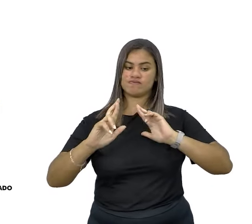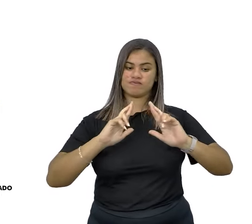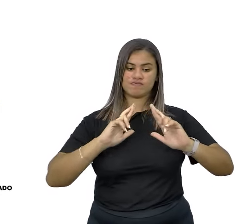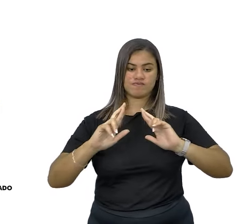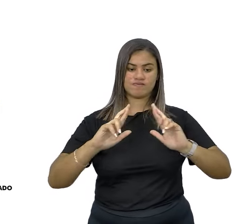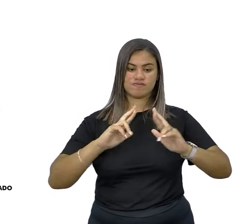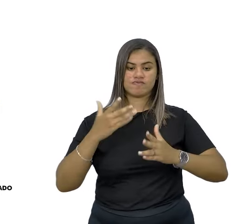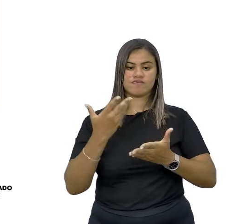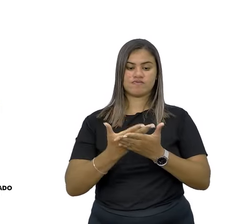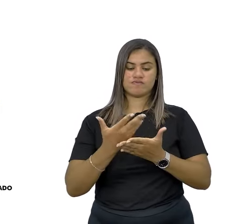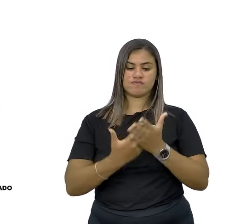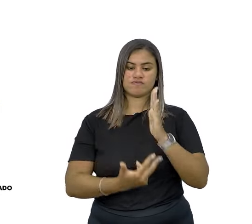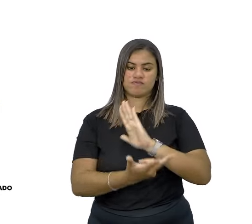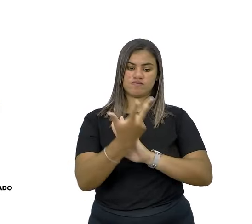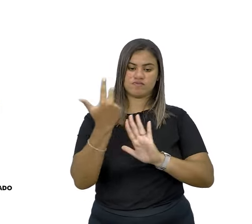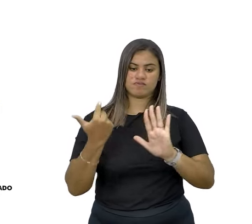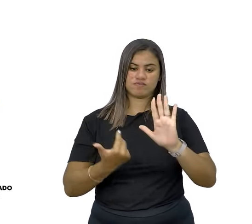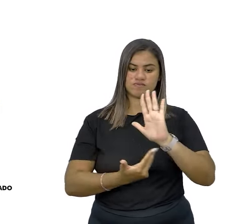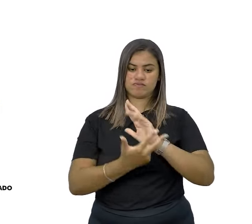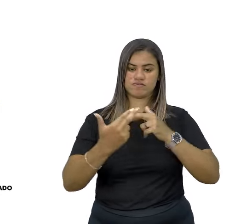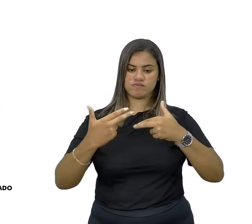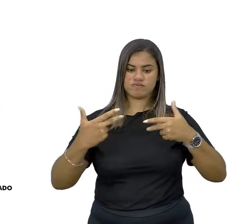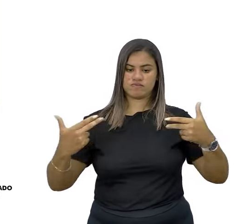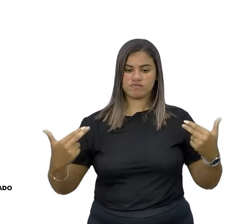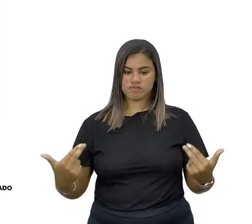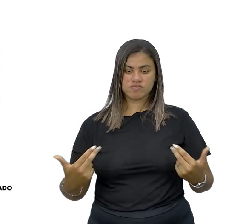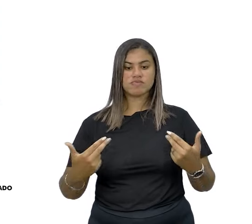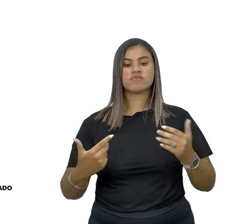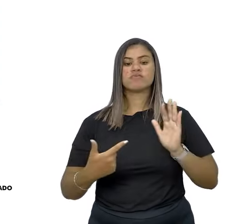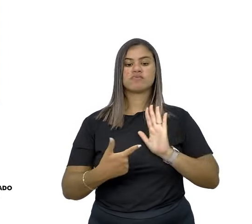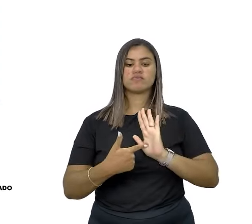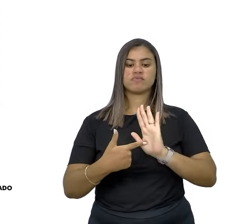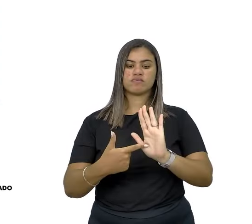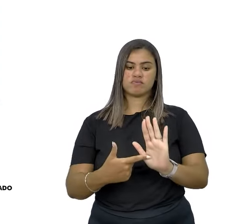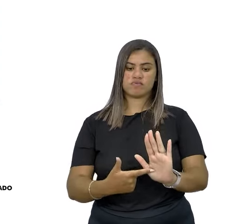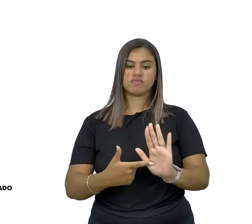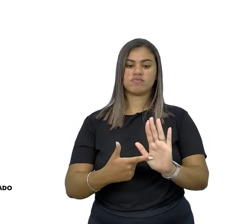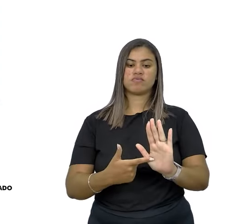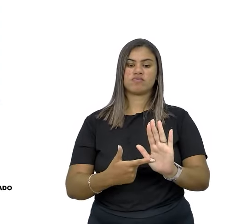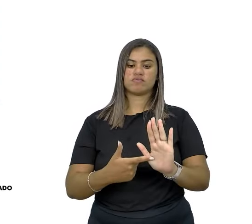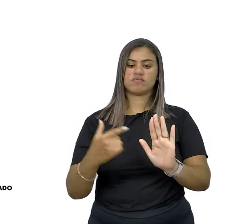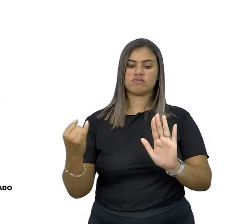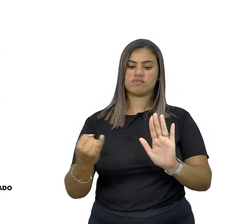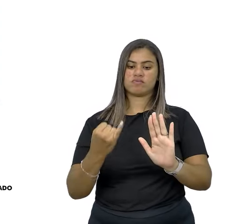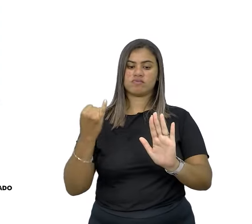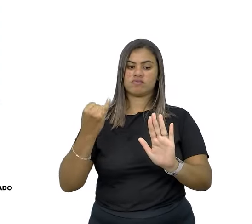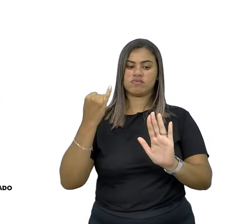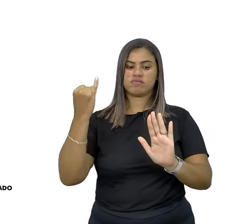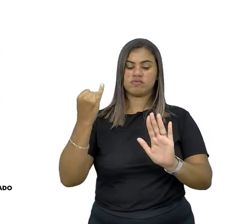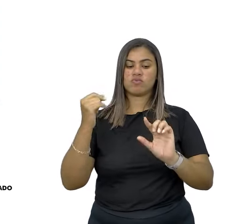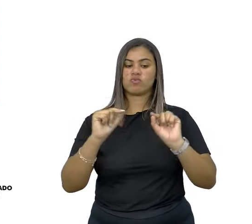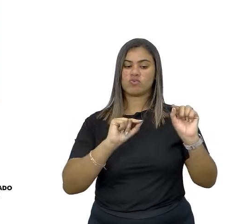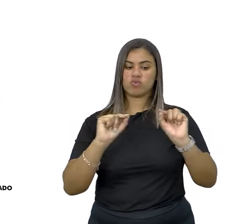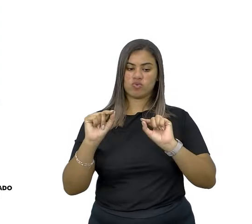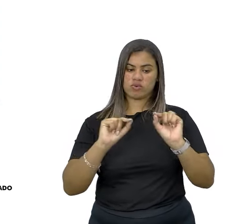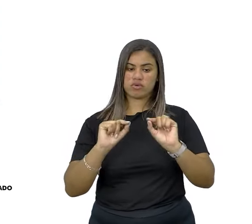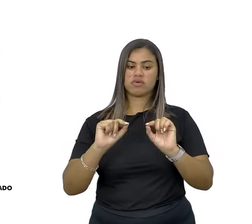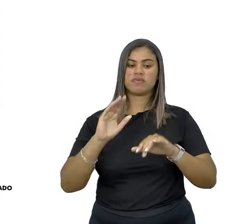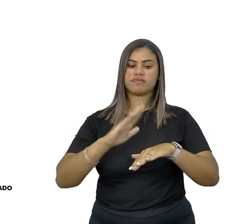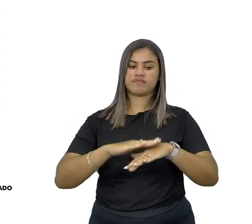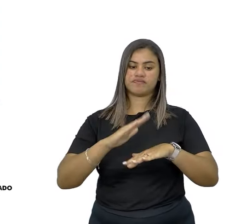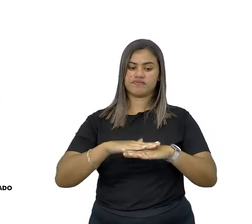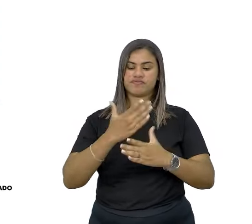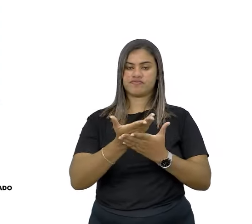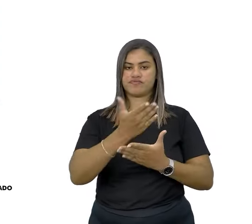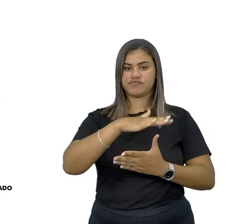os conceitos estudados sobre as formas geométricas e espaciais. Destacamos a relevância do envolvimento ativo